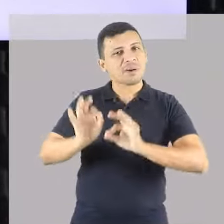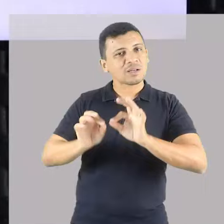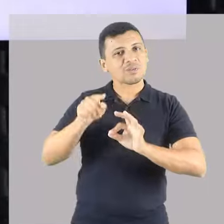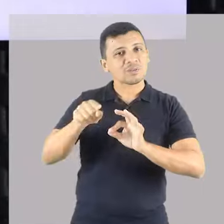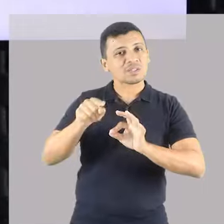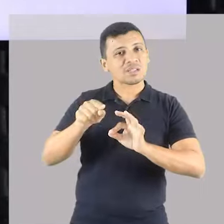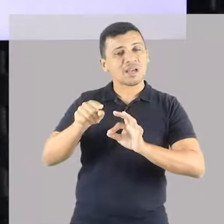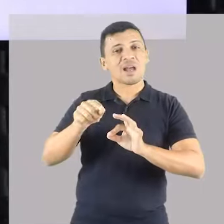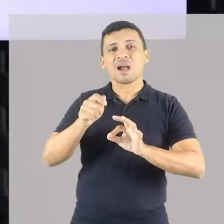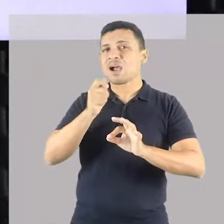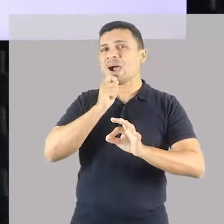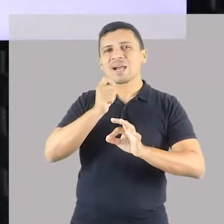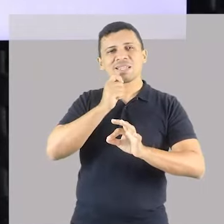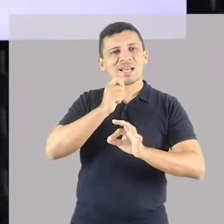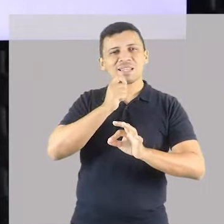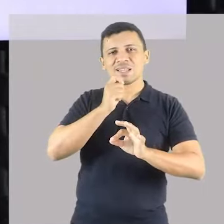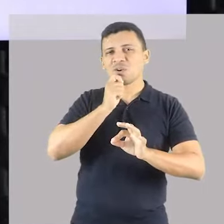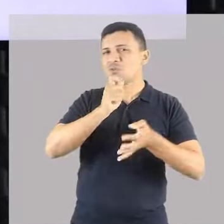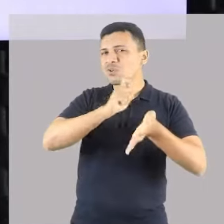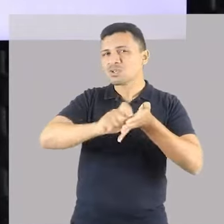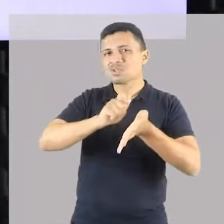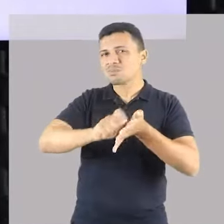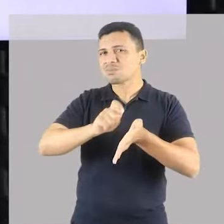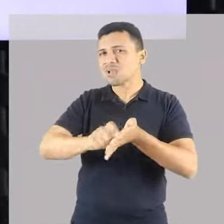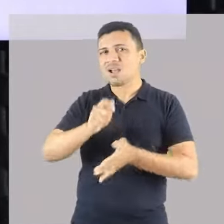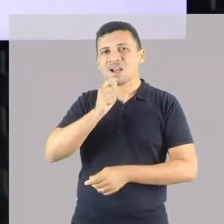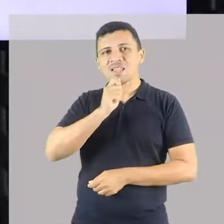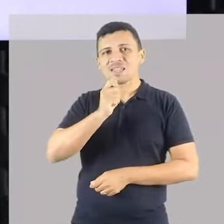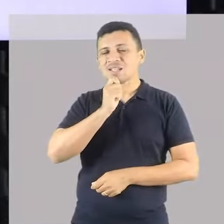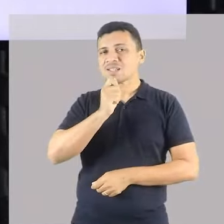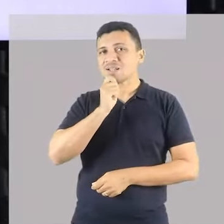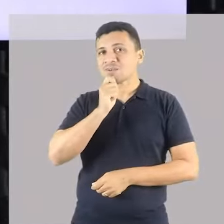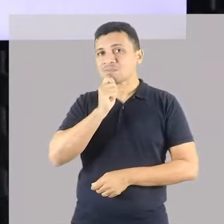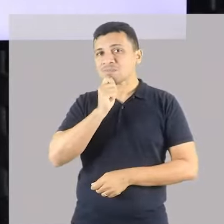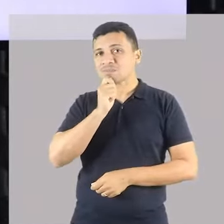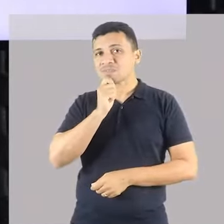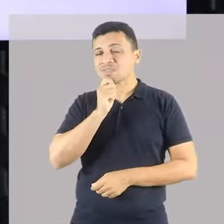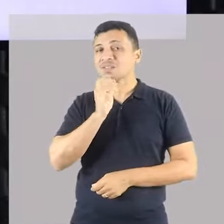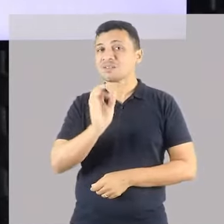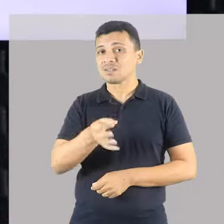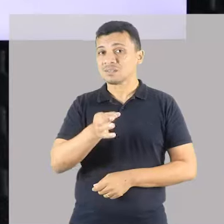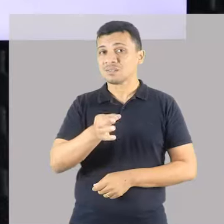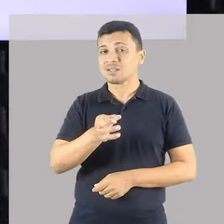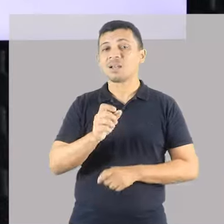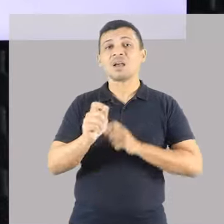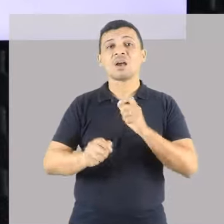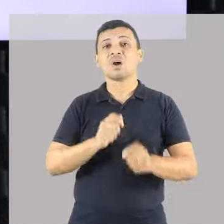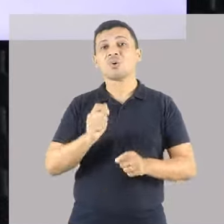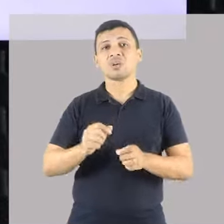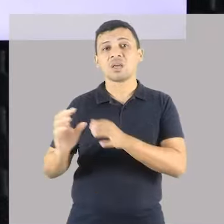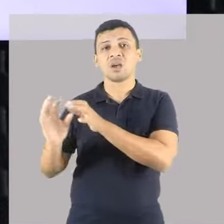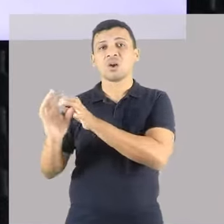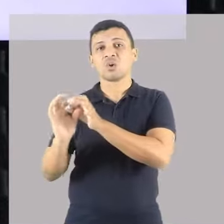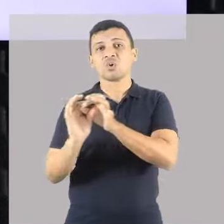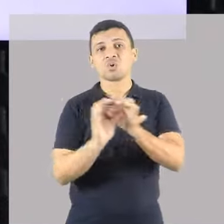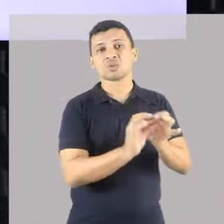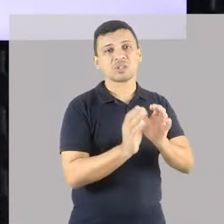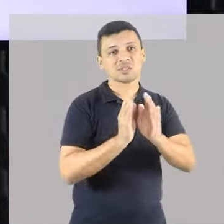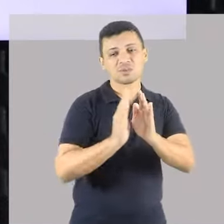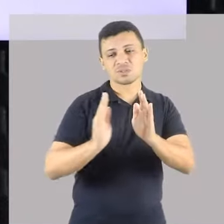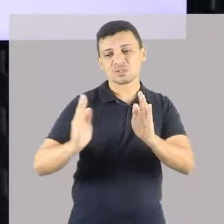o que ainda vai ser dito certo não mais para o que já foi colocado Então nesse caso você chama de coesão